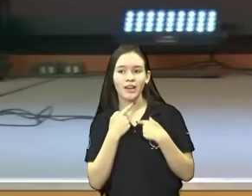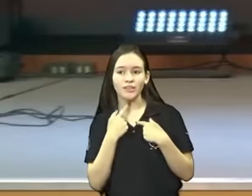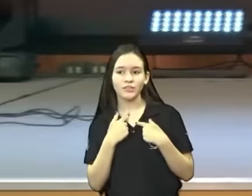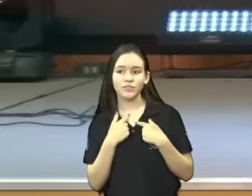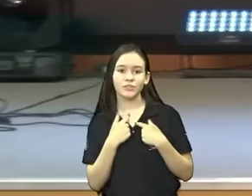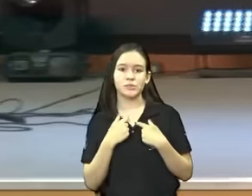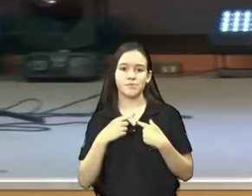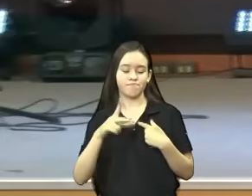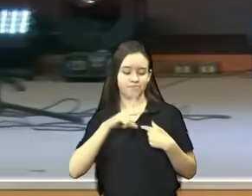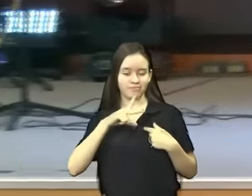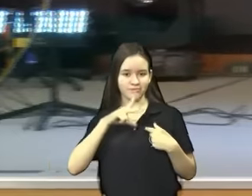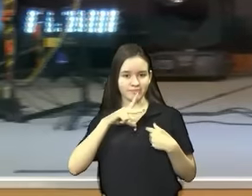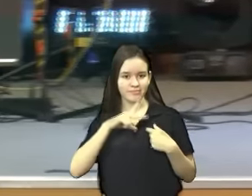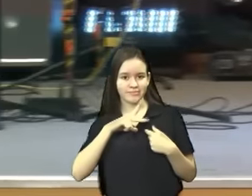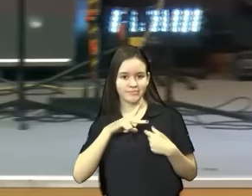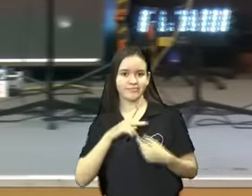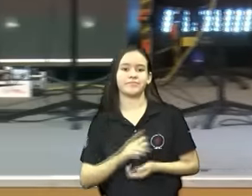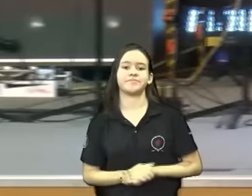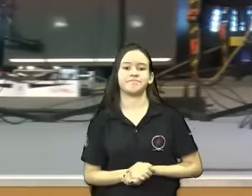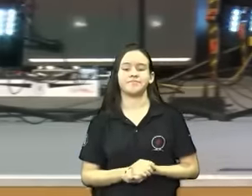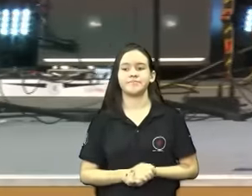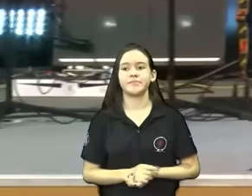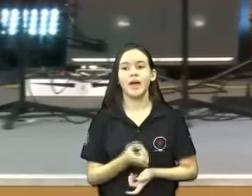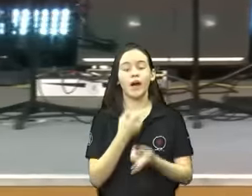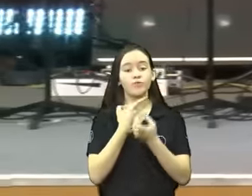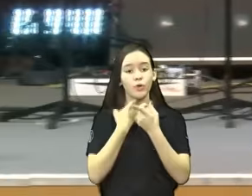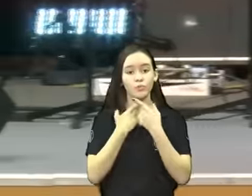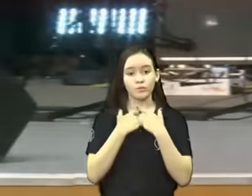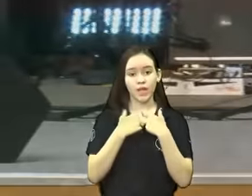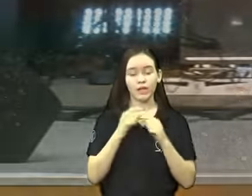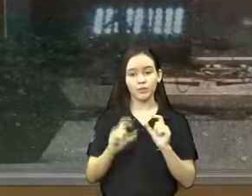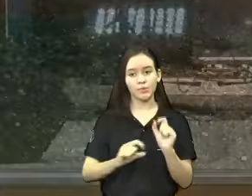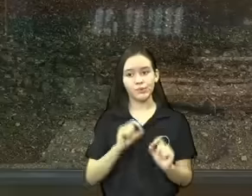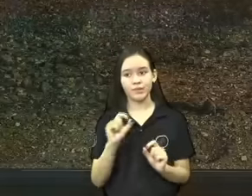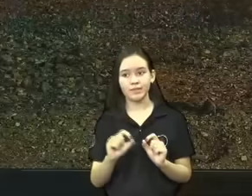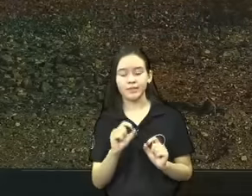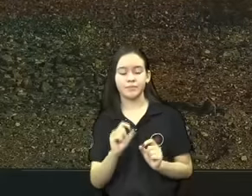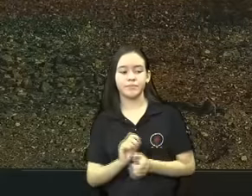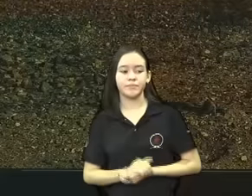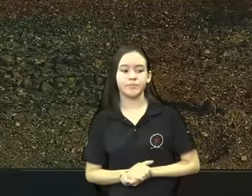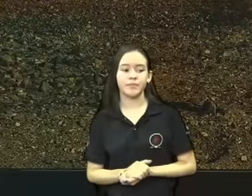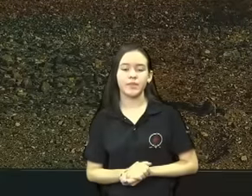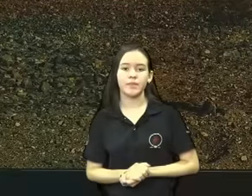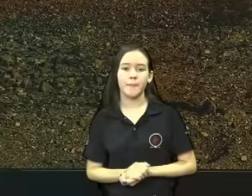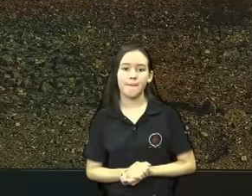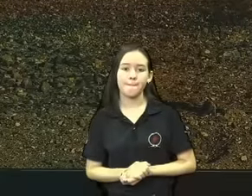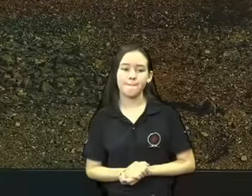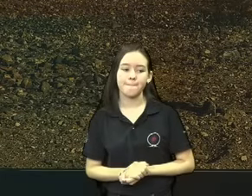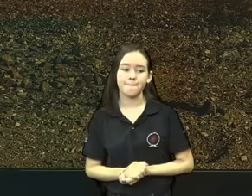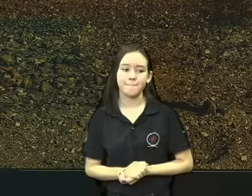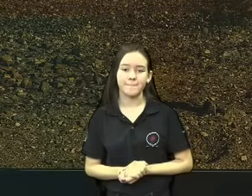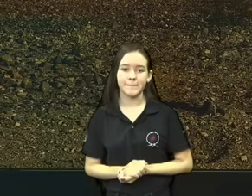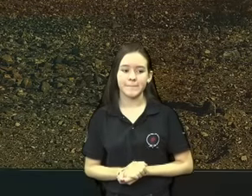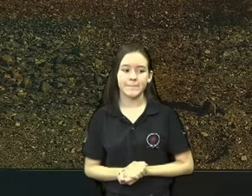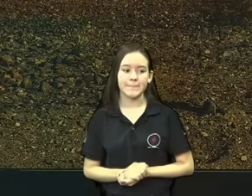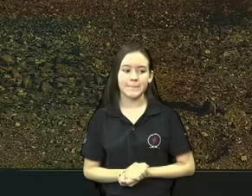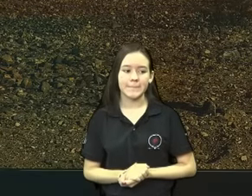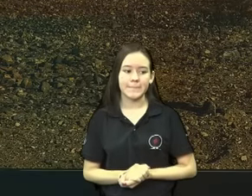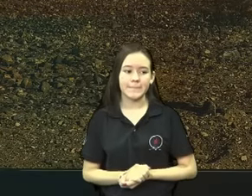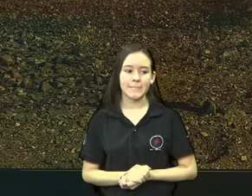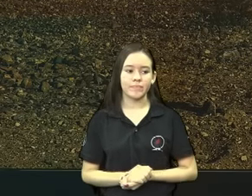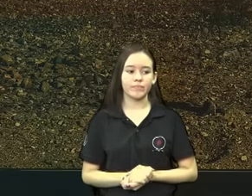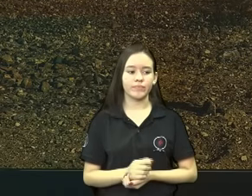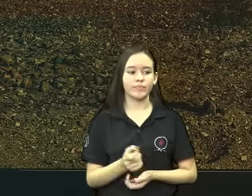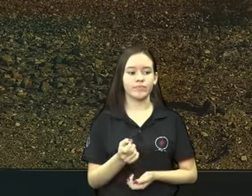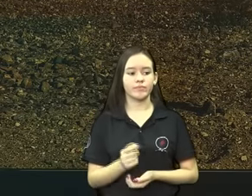predomina e se fala o que que é a vontade à vontade a faculdade mais poderosa da alma humana é